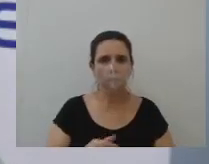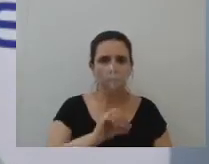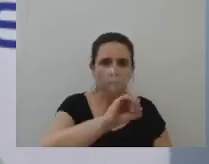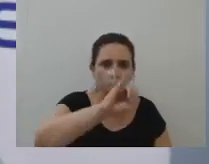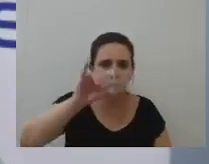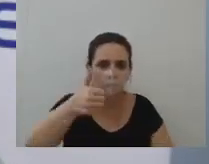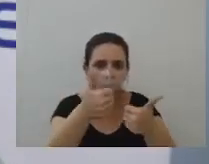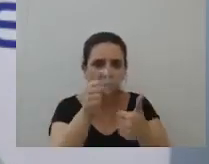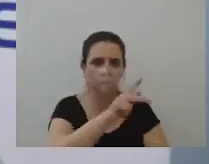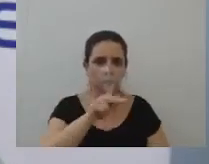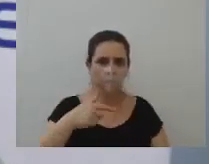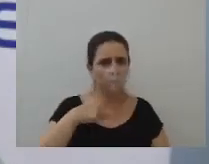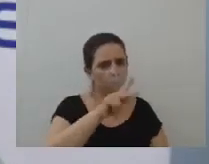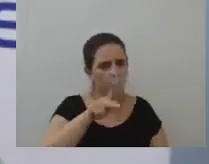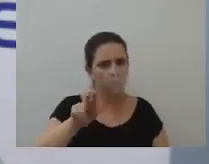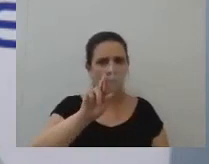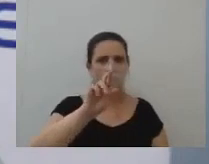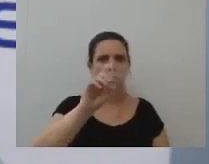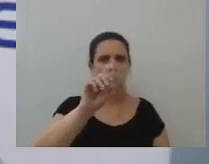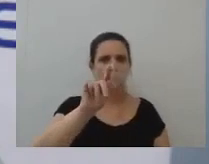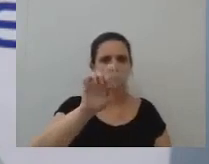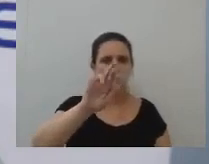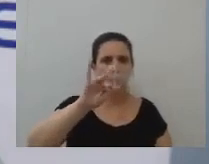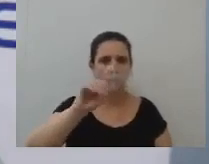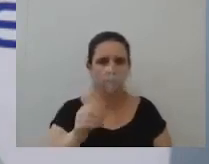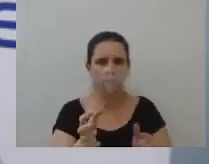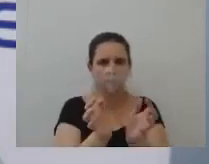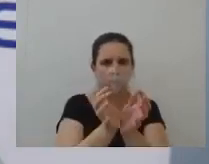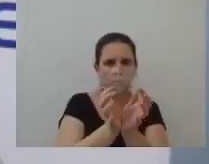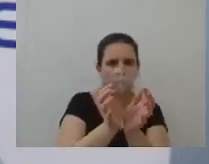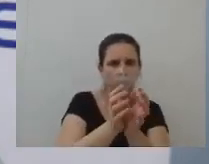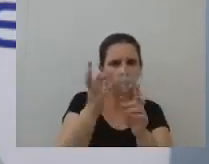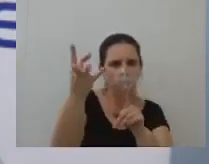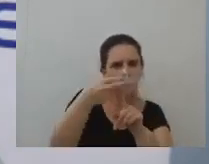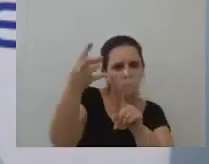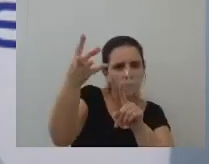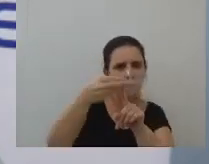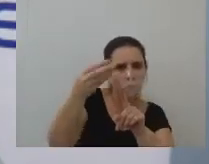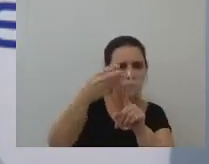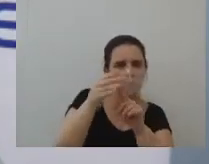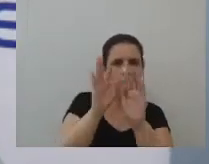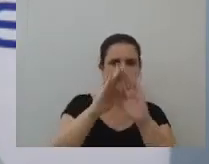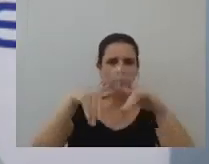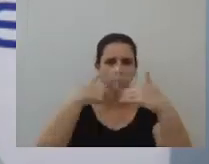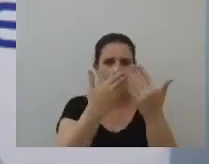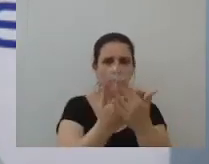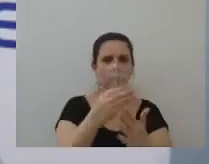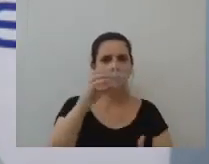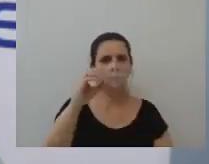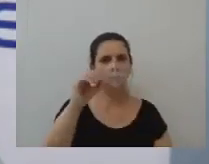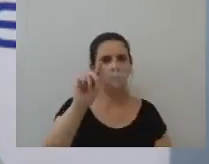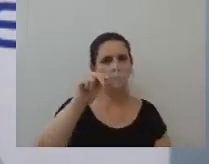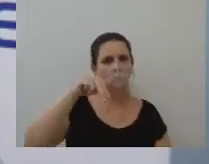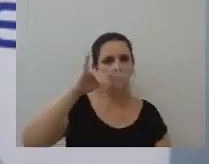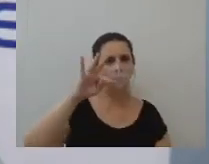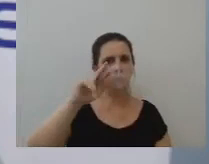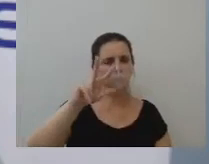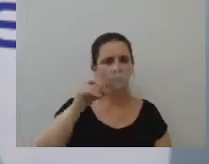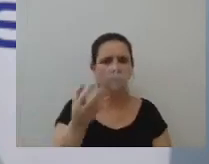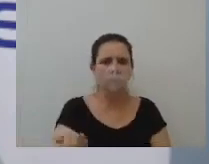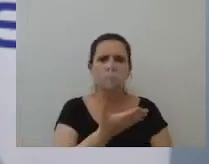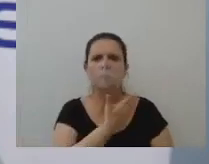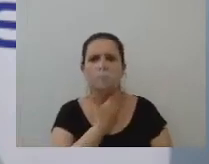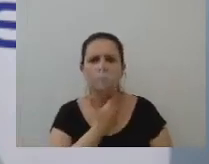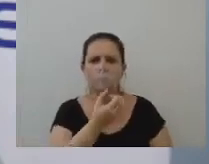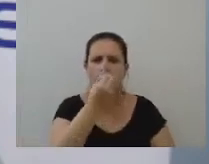Olá, eu sou o professor Rogério Andrade, faço parte da equipe de Física do Colégio Cognitivo. E hoje eu quero bater um papo bacana